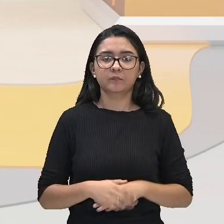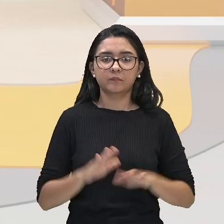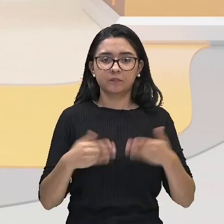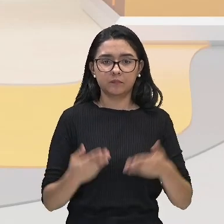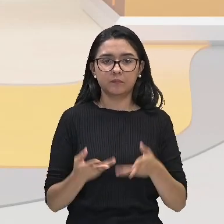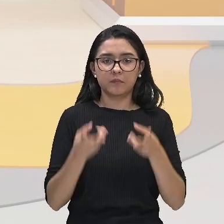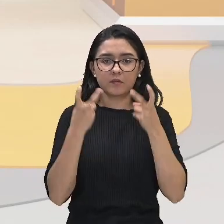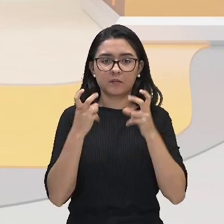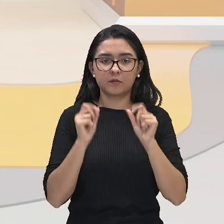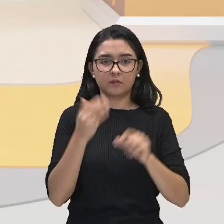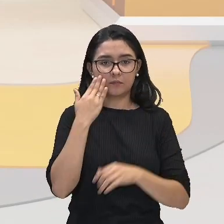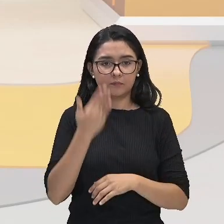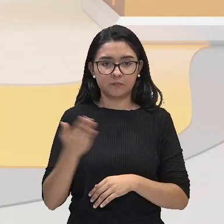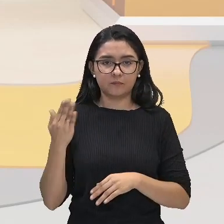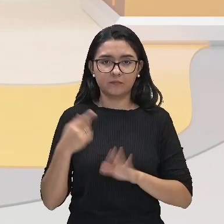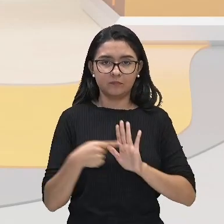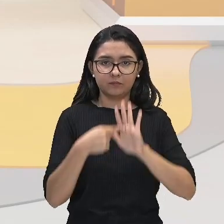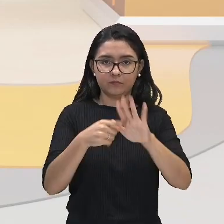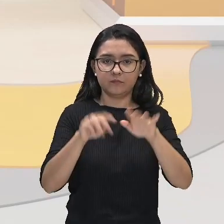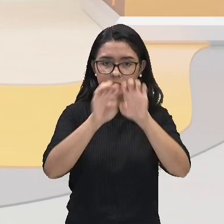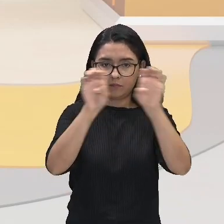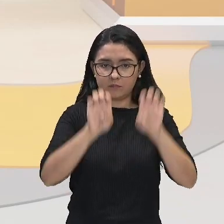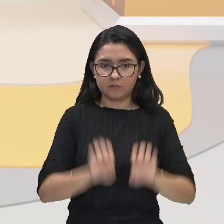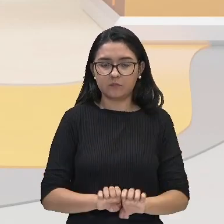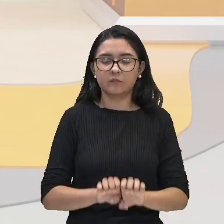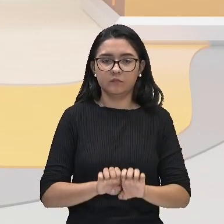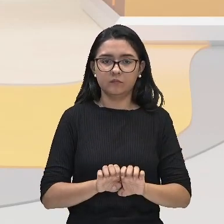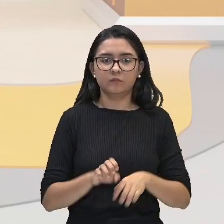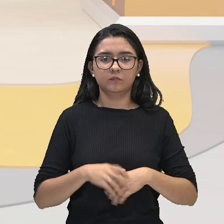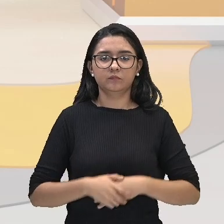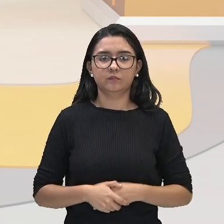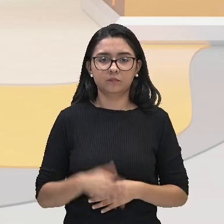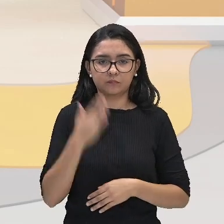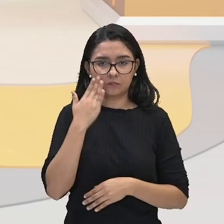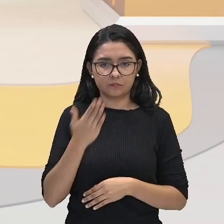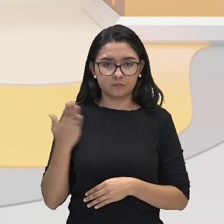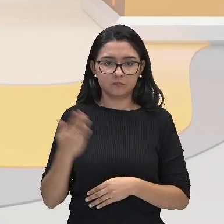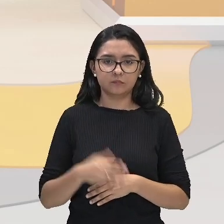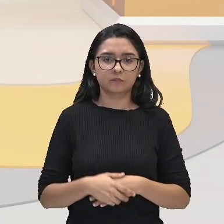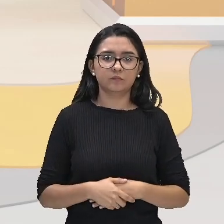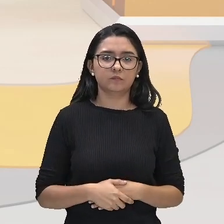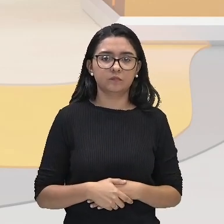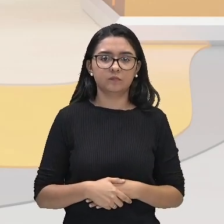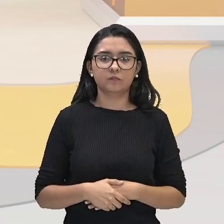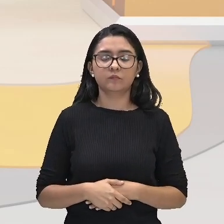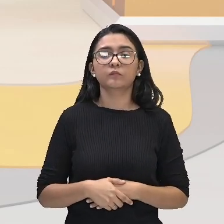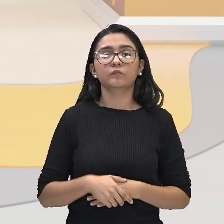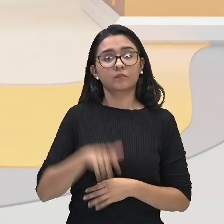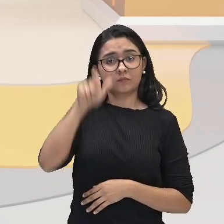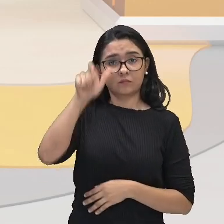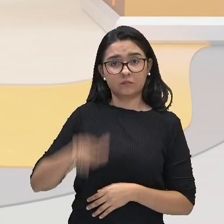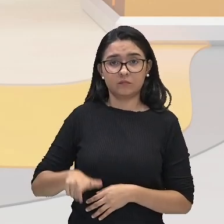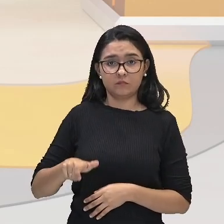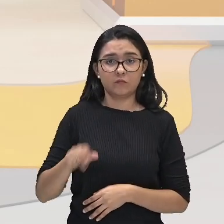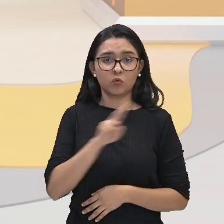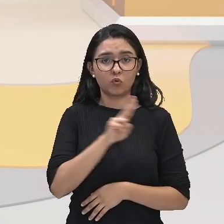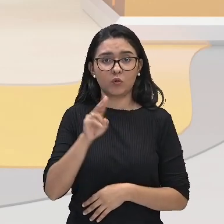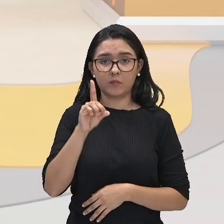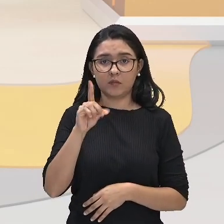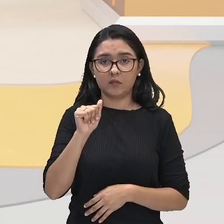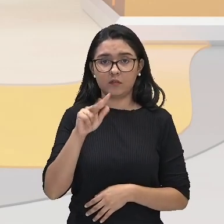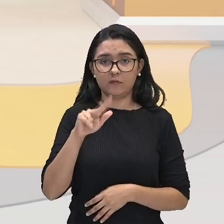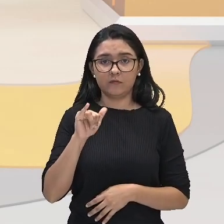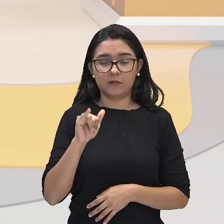meu lado que vai aparecer uma escultura grandiosa e magnífica que é chamada de Davi, né, o nome dessa escultura,